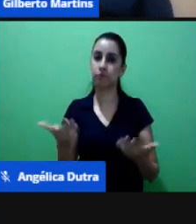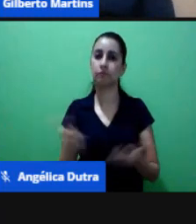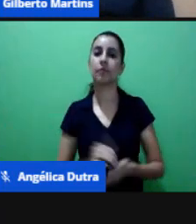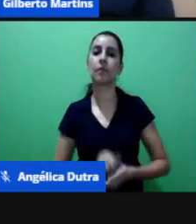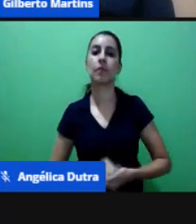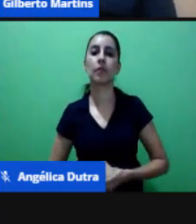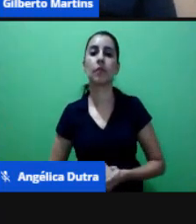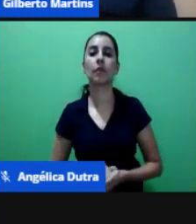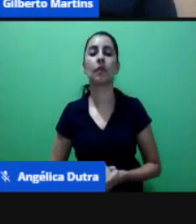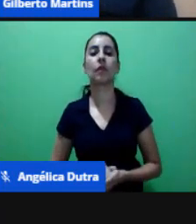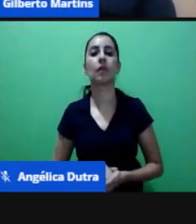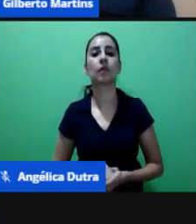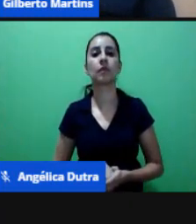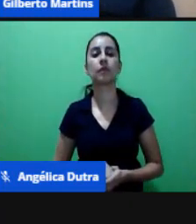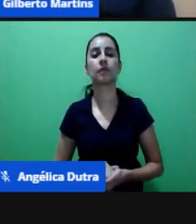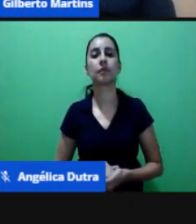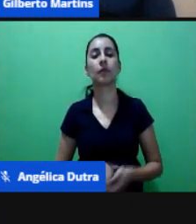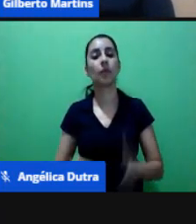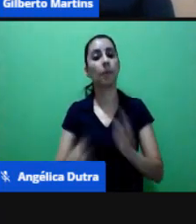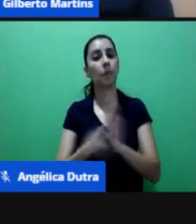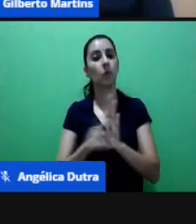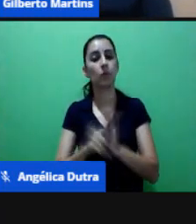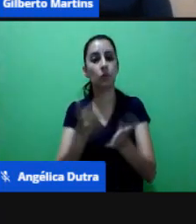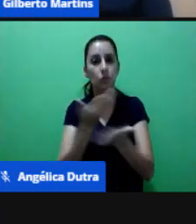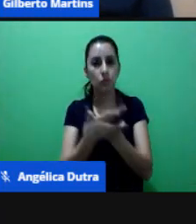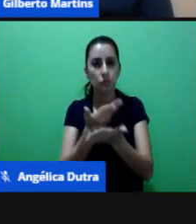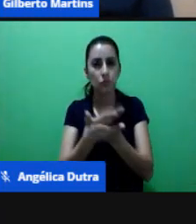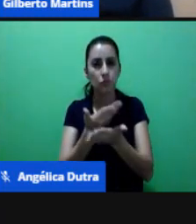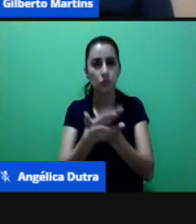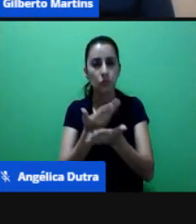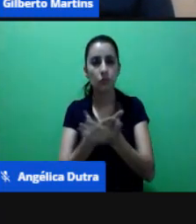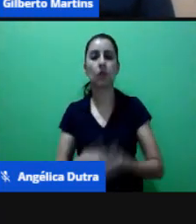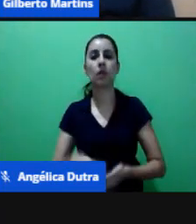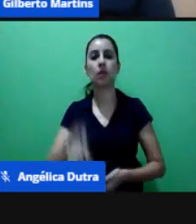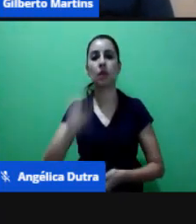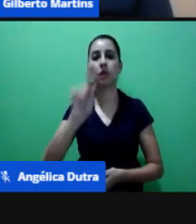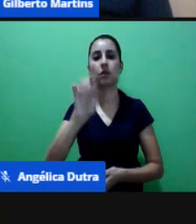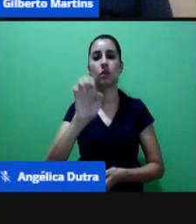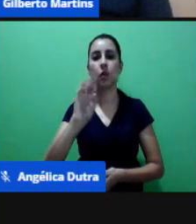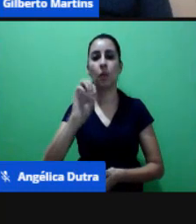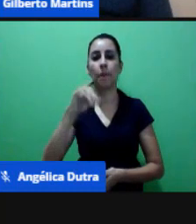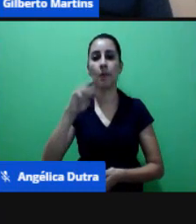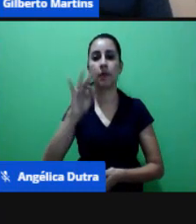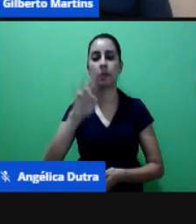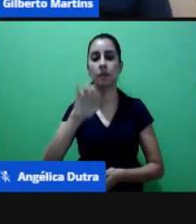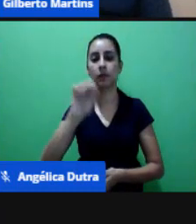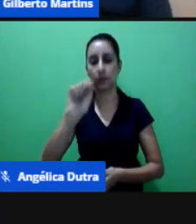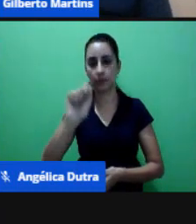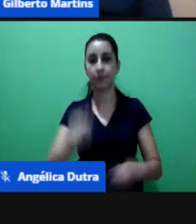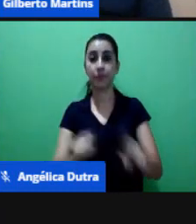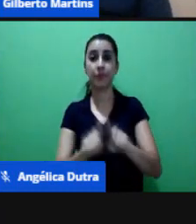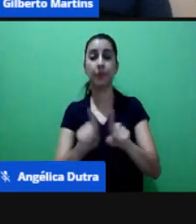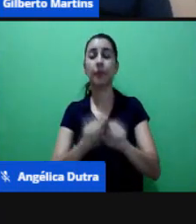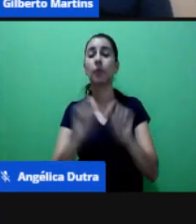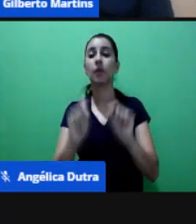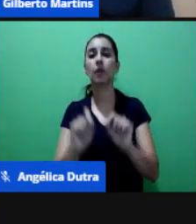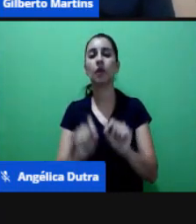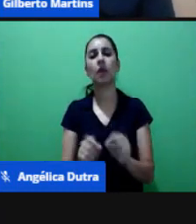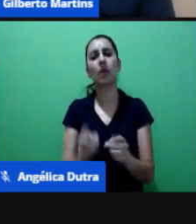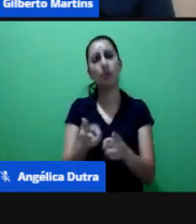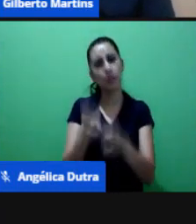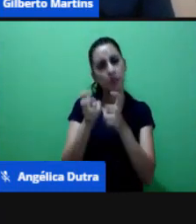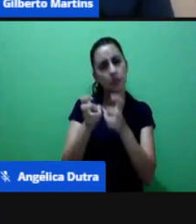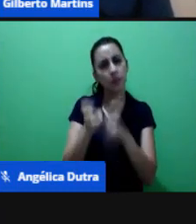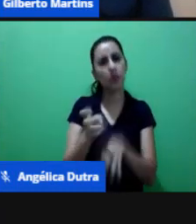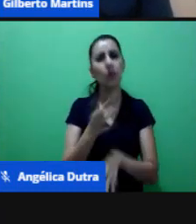o estudo da geometria. O próximo item é identificar, reconhecer